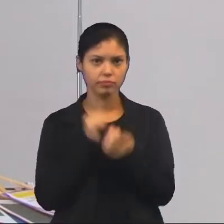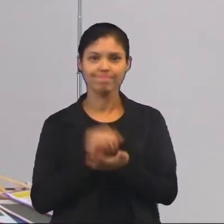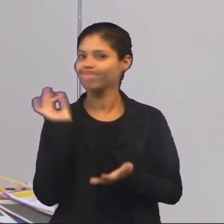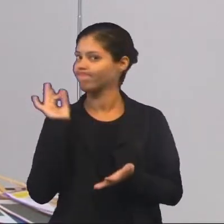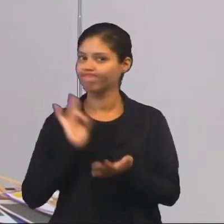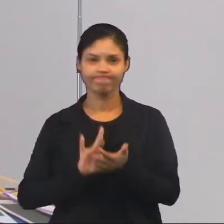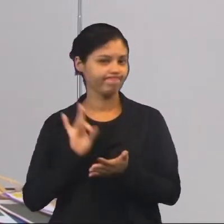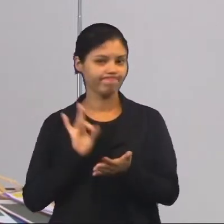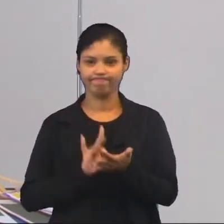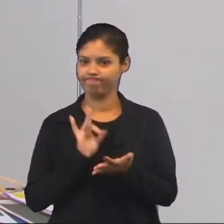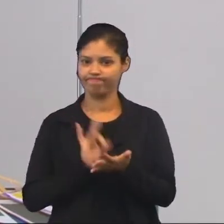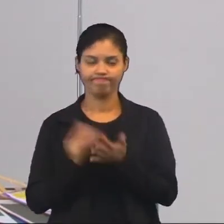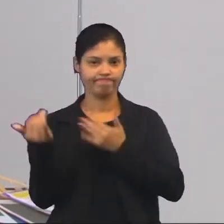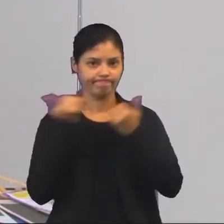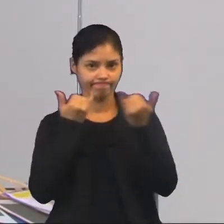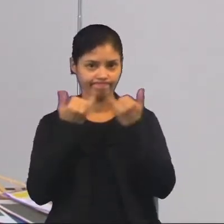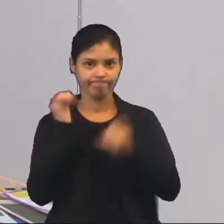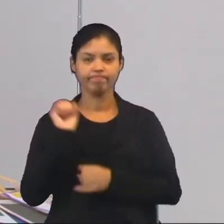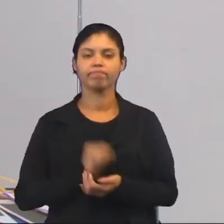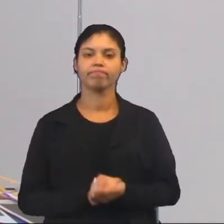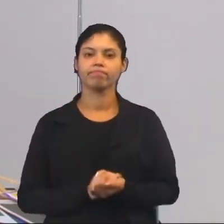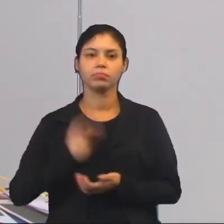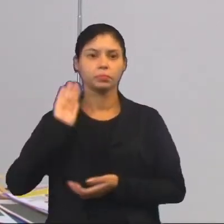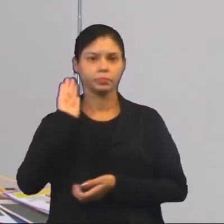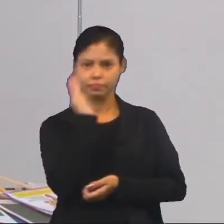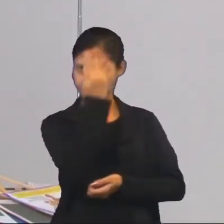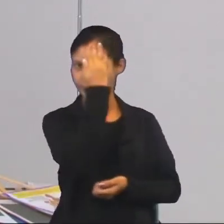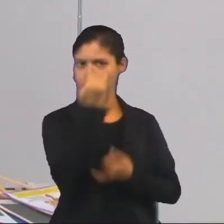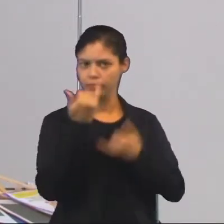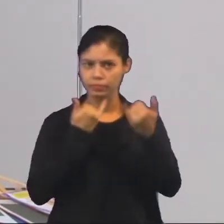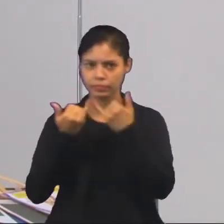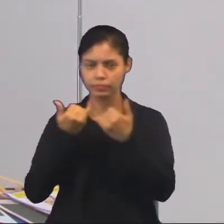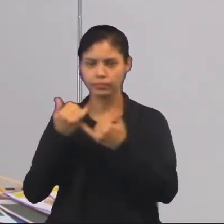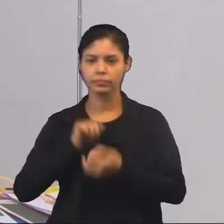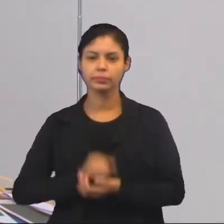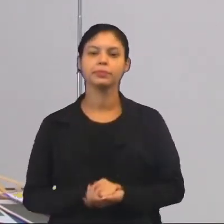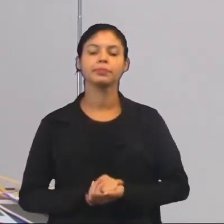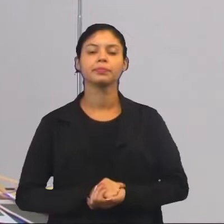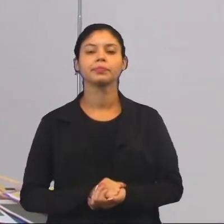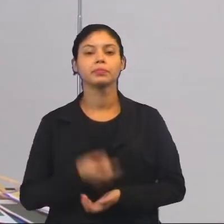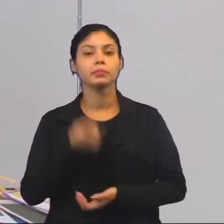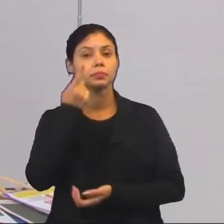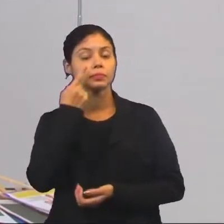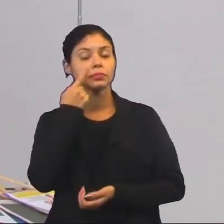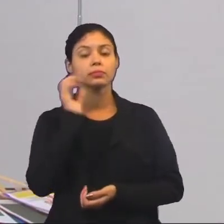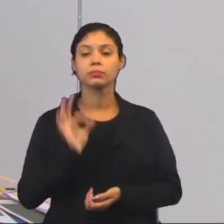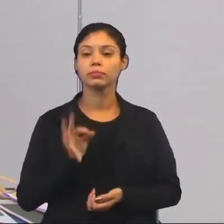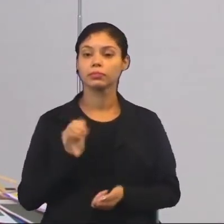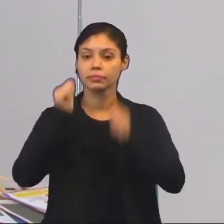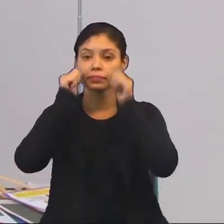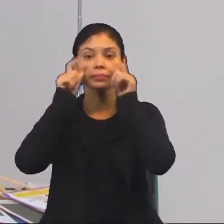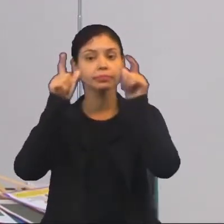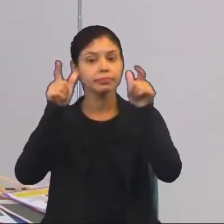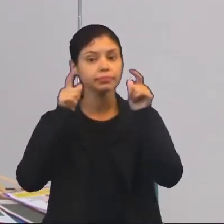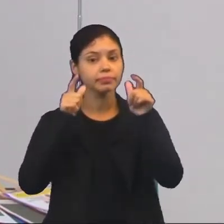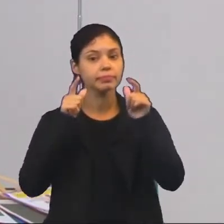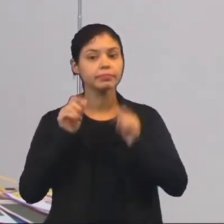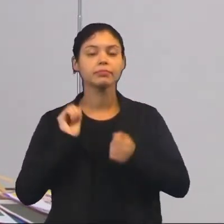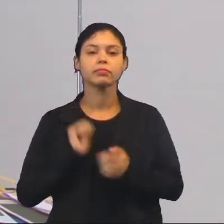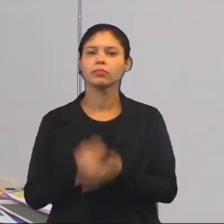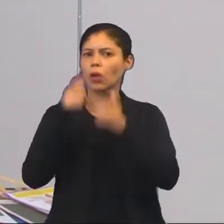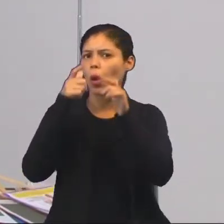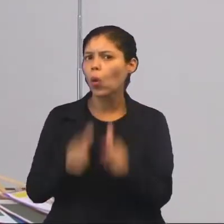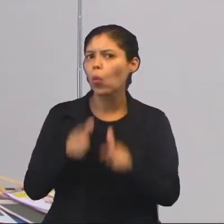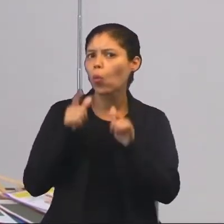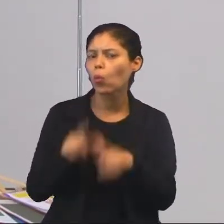não são verdades. Então, uma coisa que é bem importante ao ouvir uma notícia é você estar bem atento à fonte, que é de